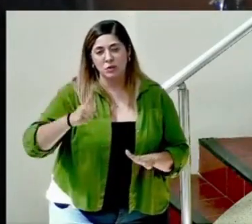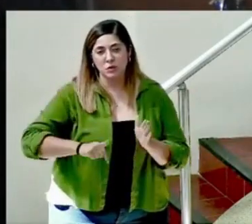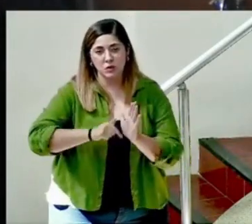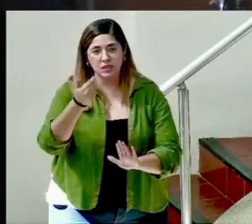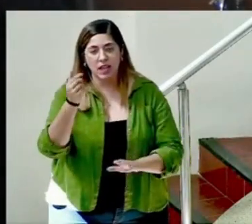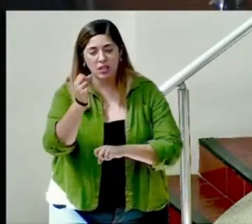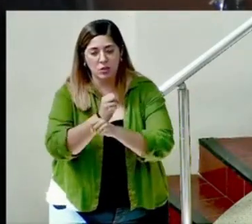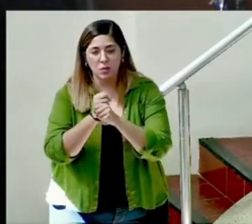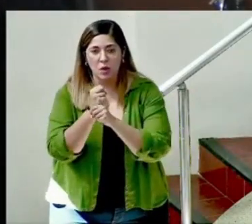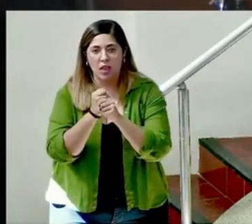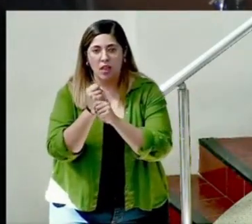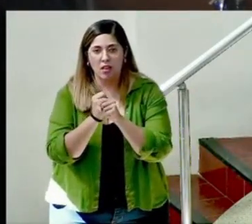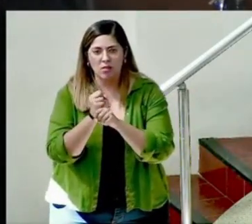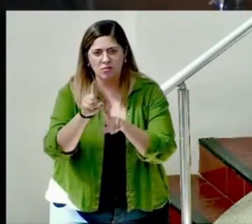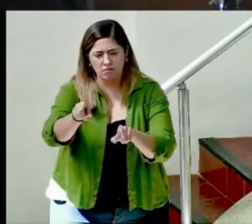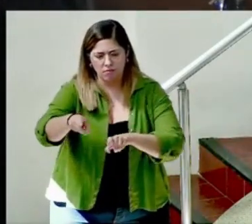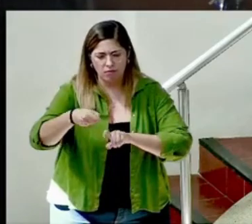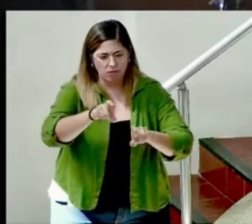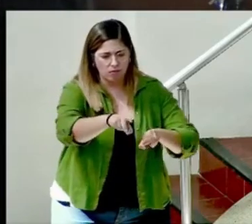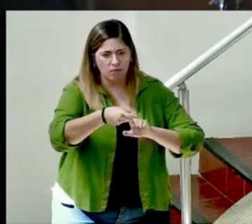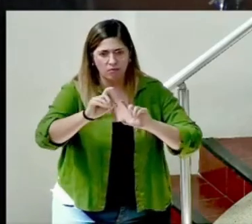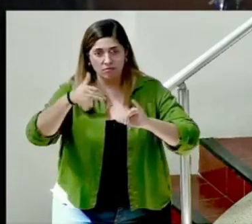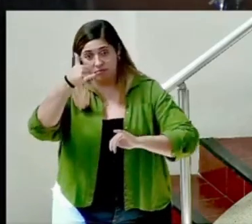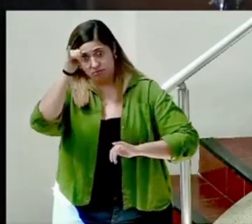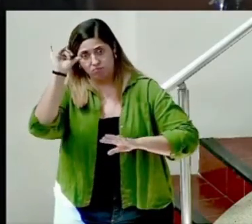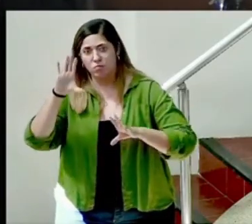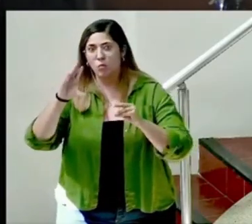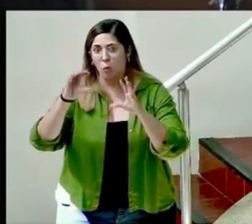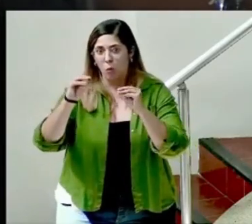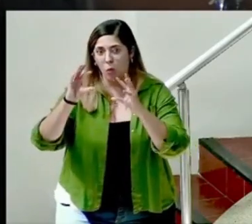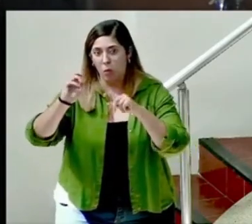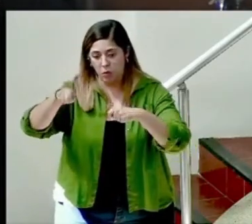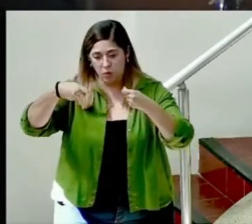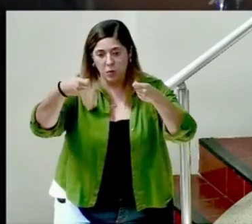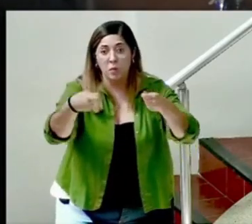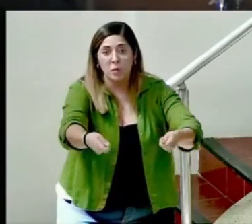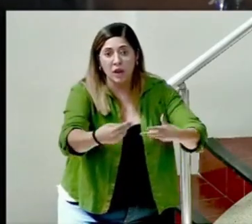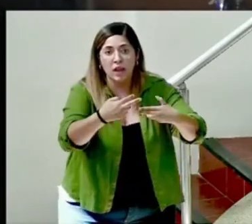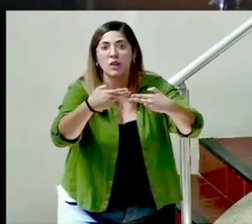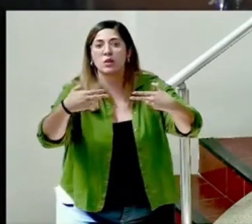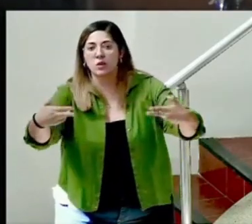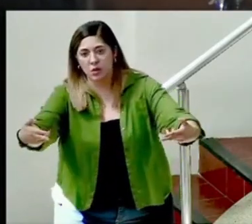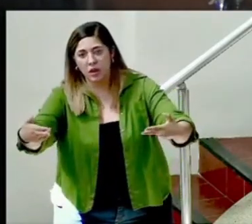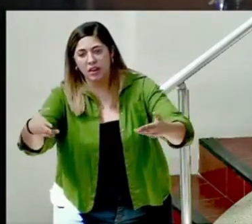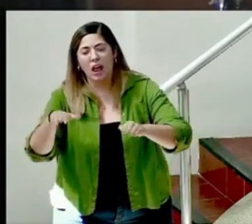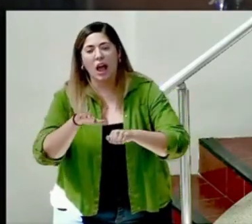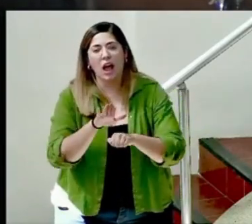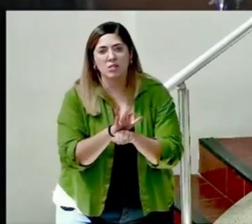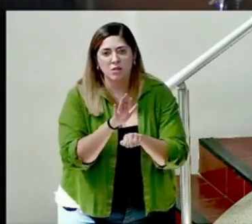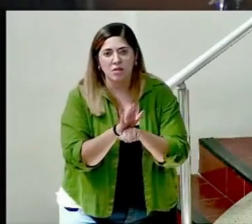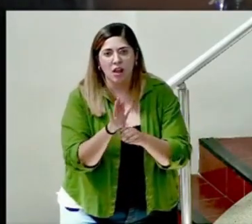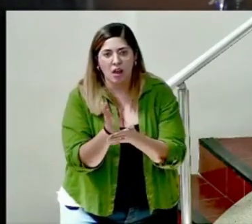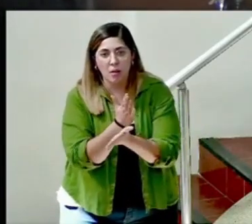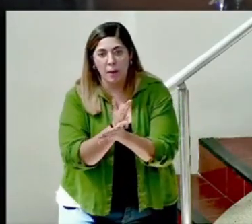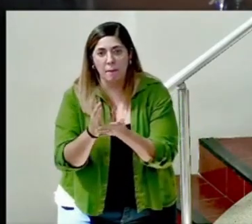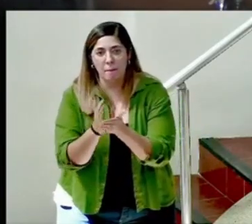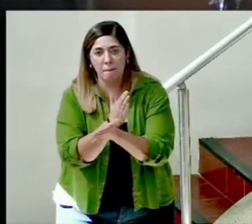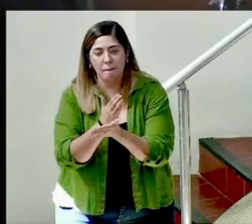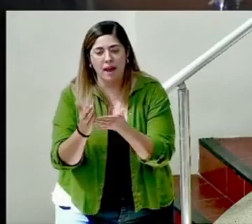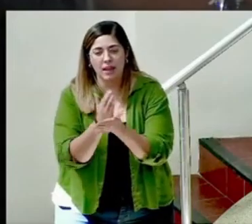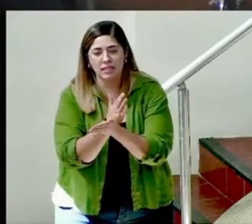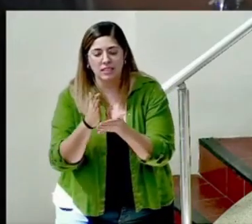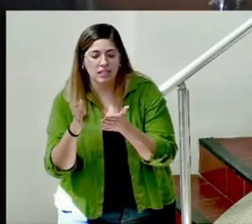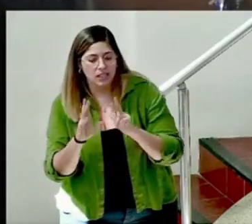os fazendeiros, pessoas de grandes posses, eles doavam partes da sua terra, doavam partes da sua